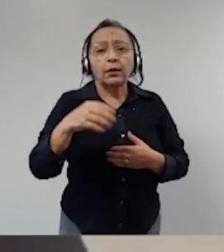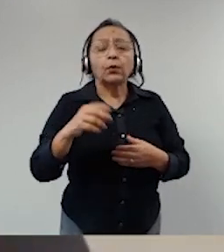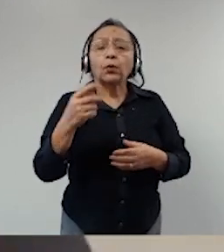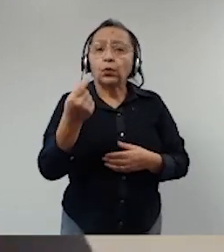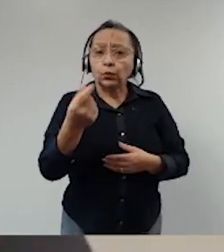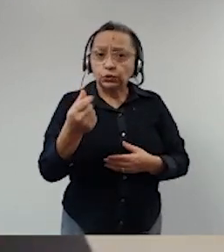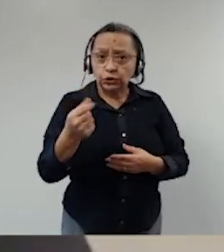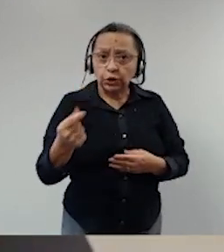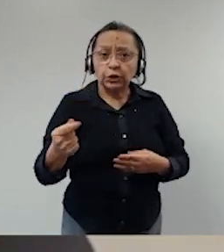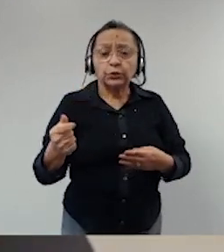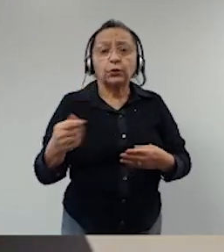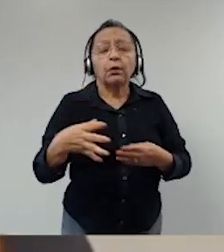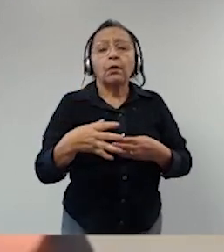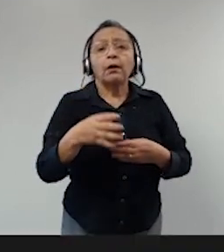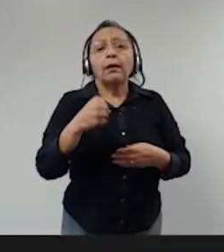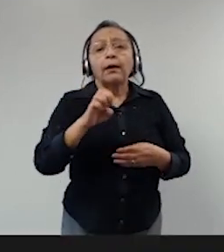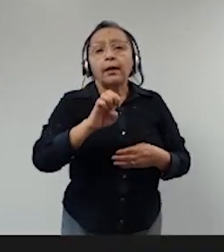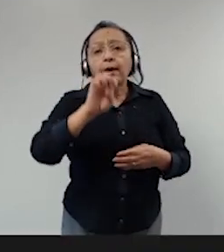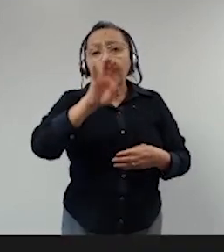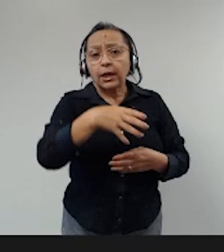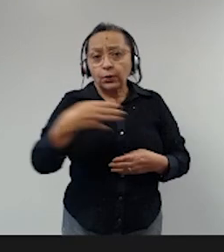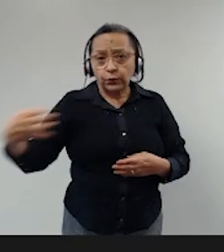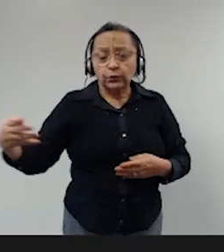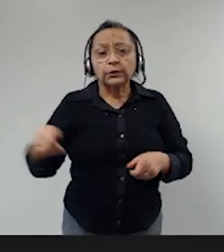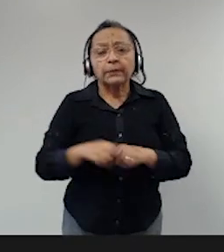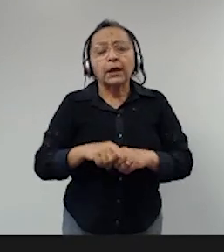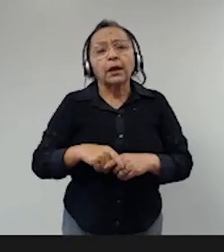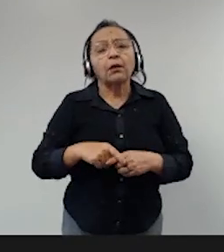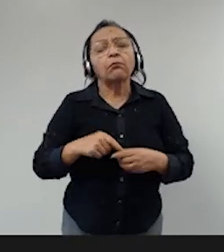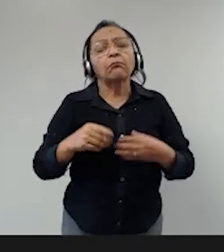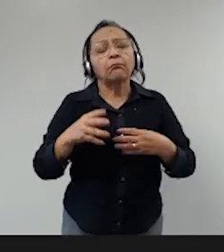Europeia, e é o passo que todos os investidores têm